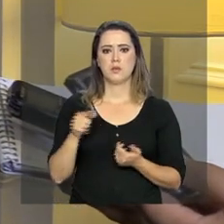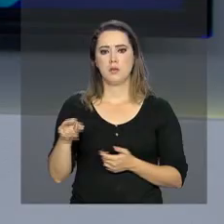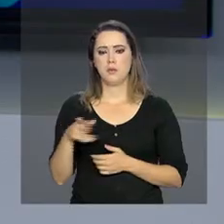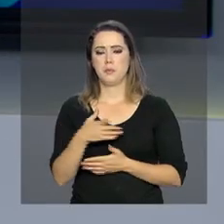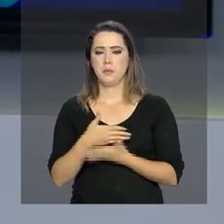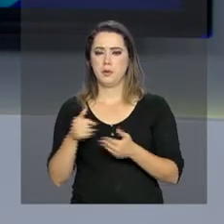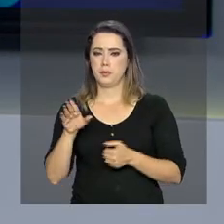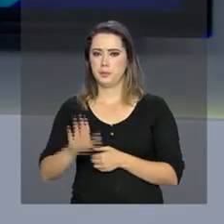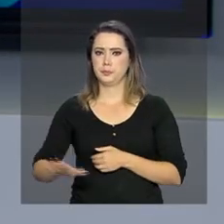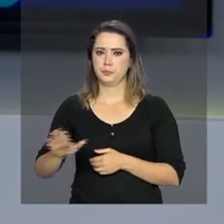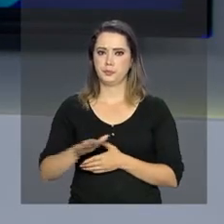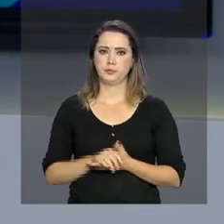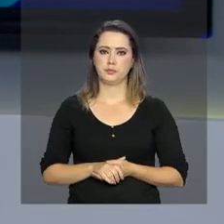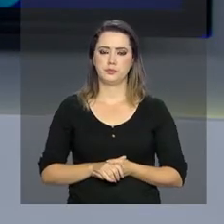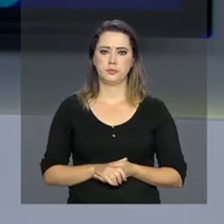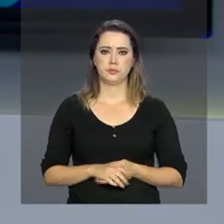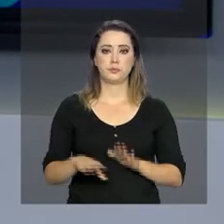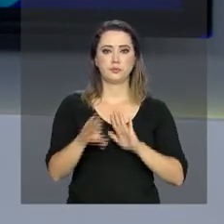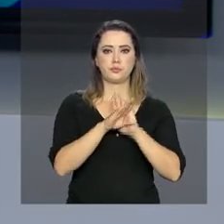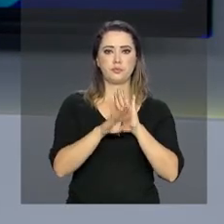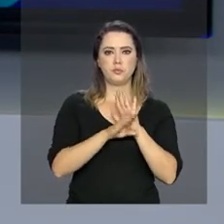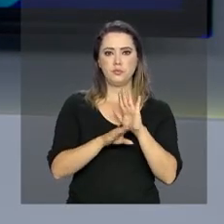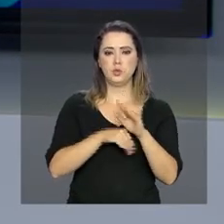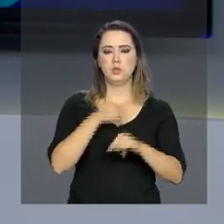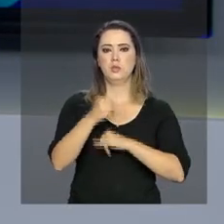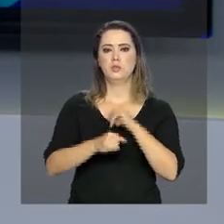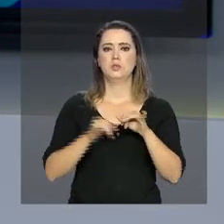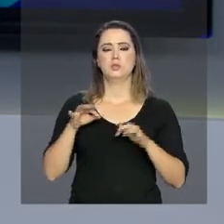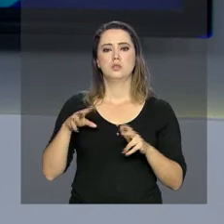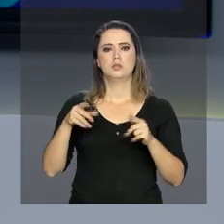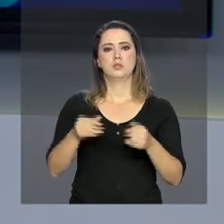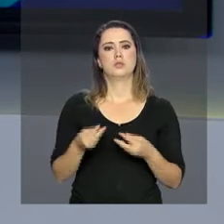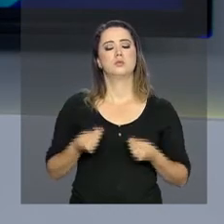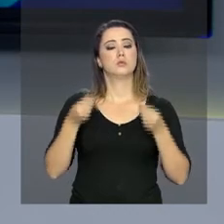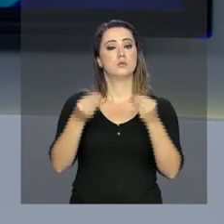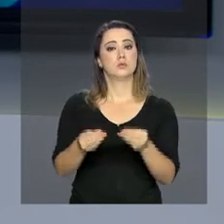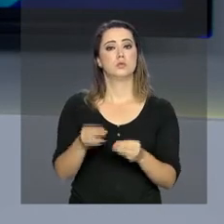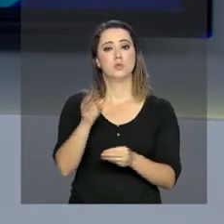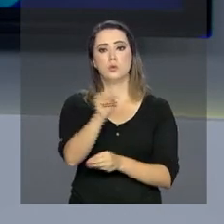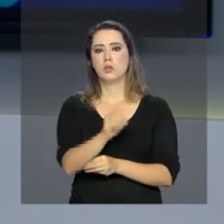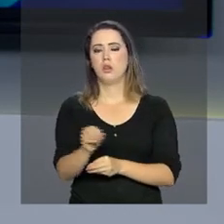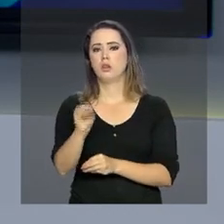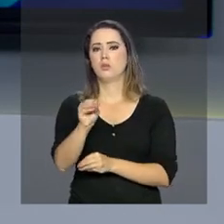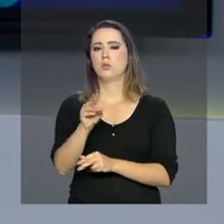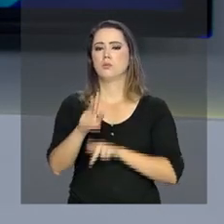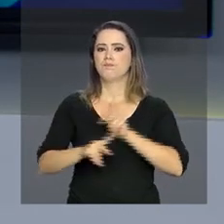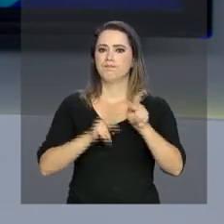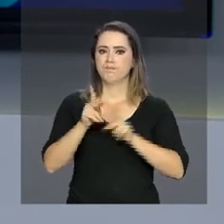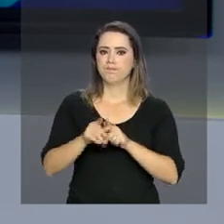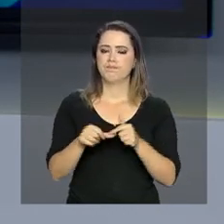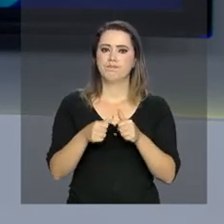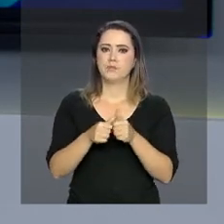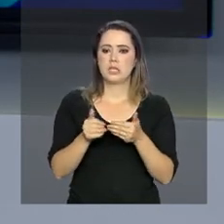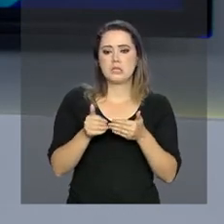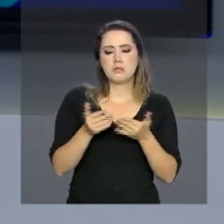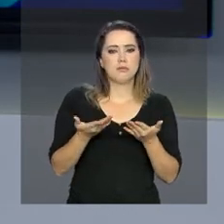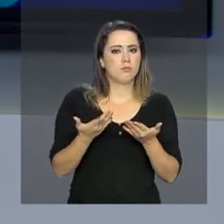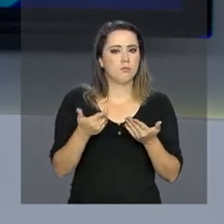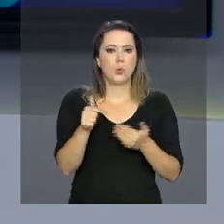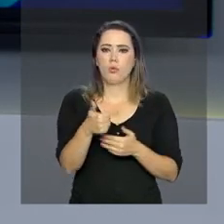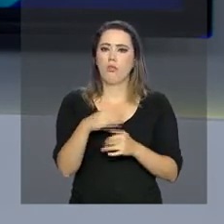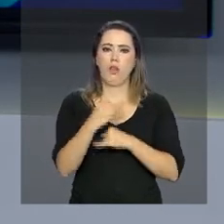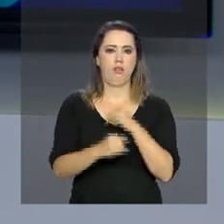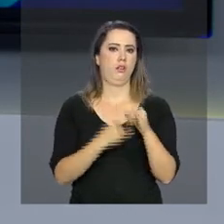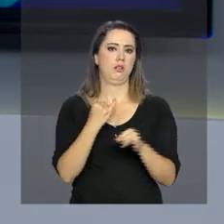criança o programa internet para todos vem para atender uma parte da população que ainda está de fora da rede mundial de